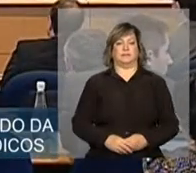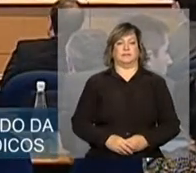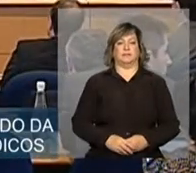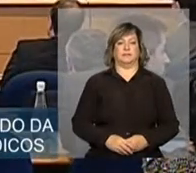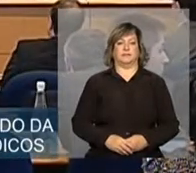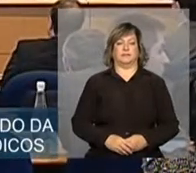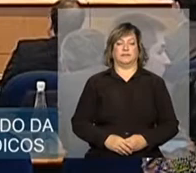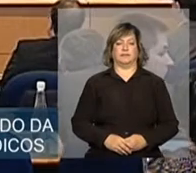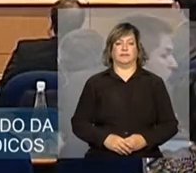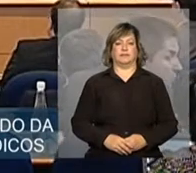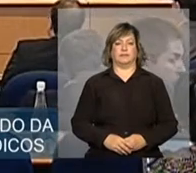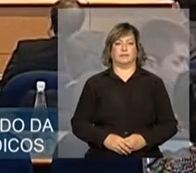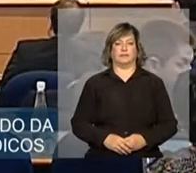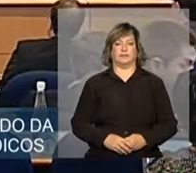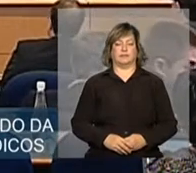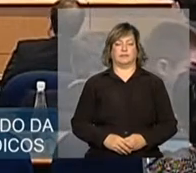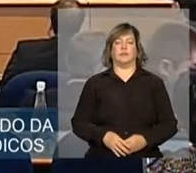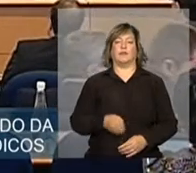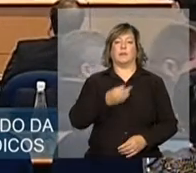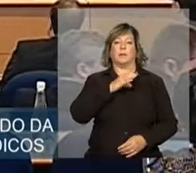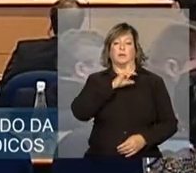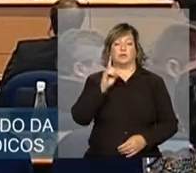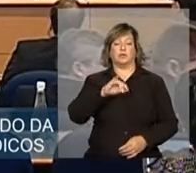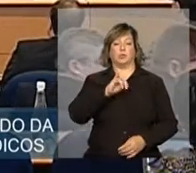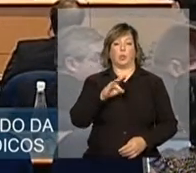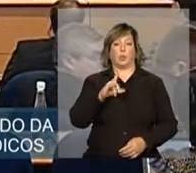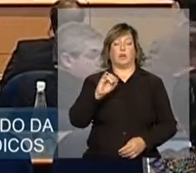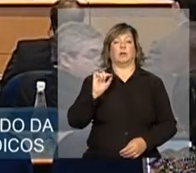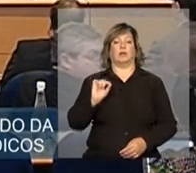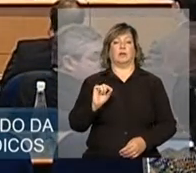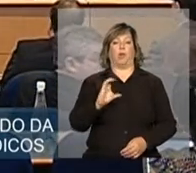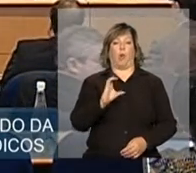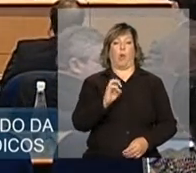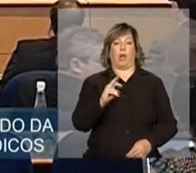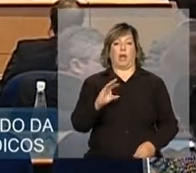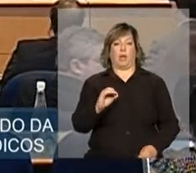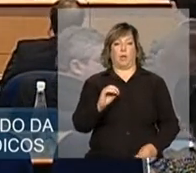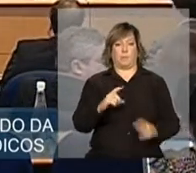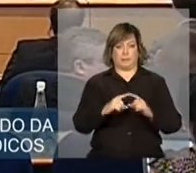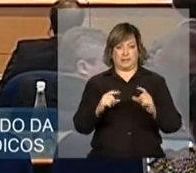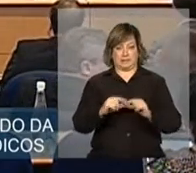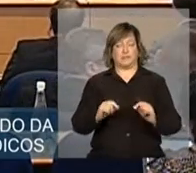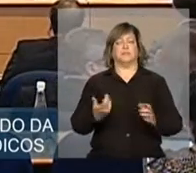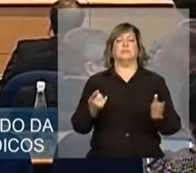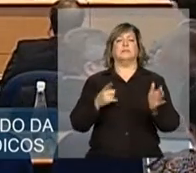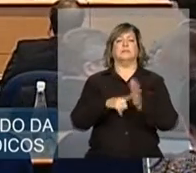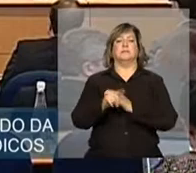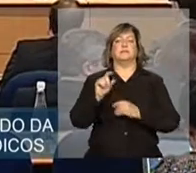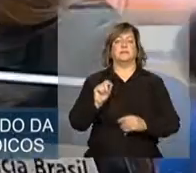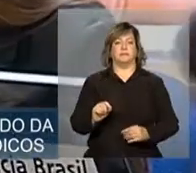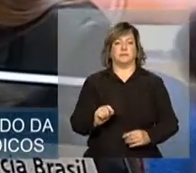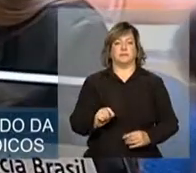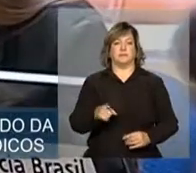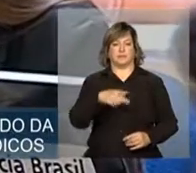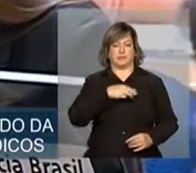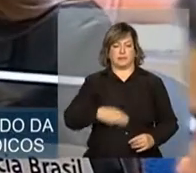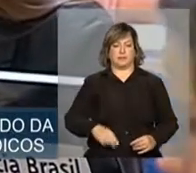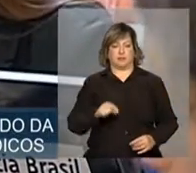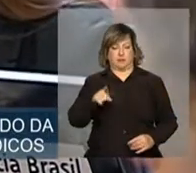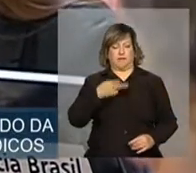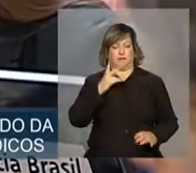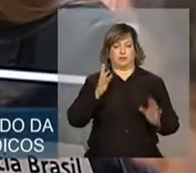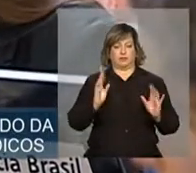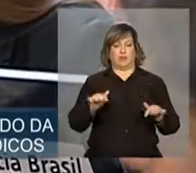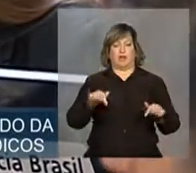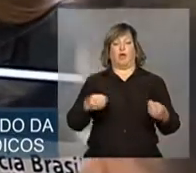Oi bom dia Júlia Coimbra silêncio Ministro queria saber o senhor já havia falado que